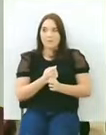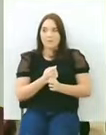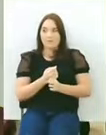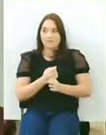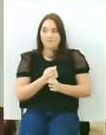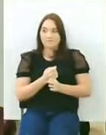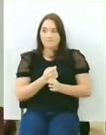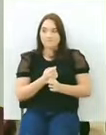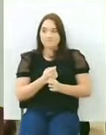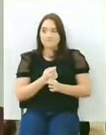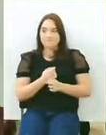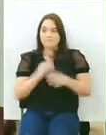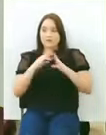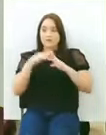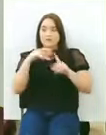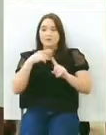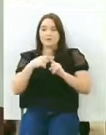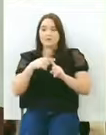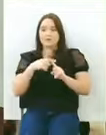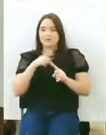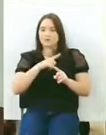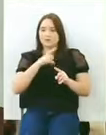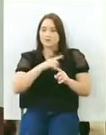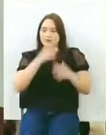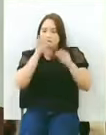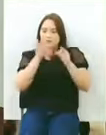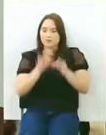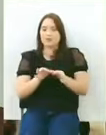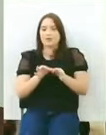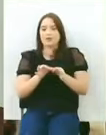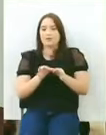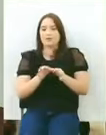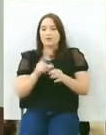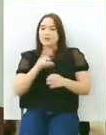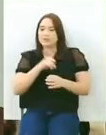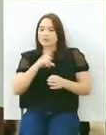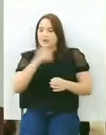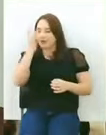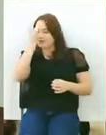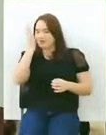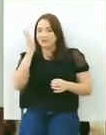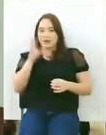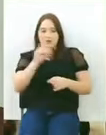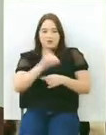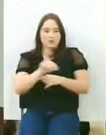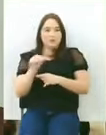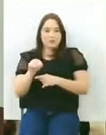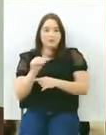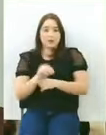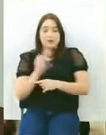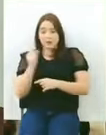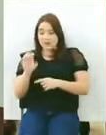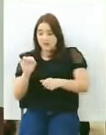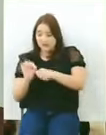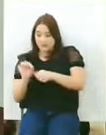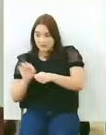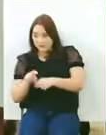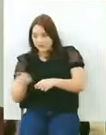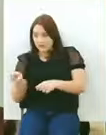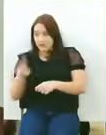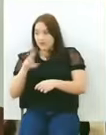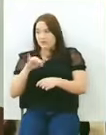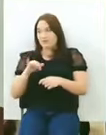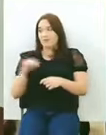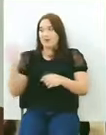pastor. A igreja agora está tão redondinha, está tão fácil de cuidar. Se eu fizer isso